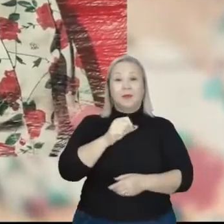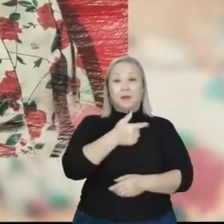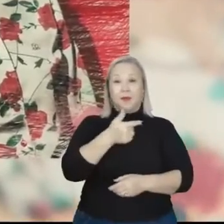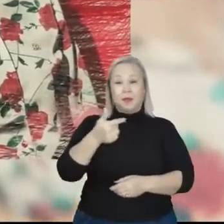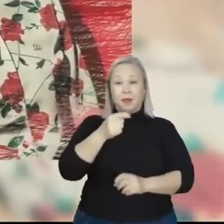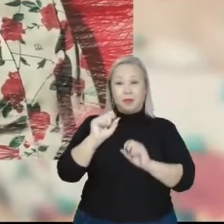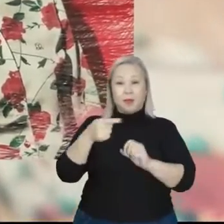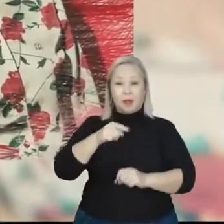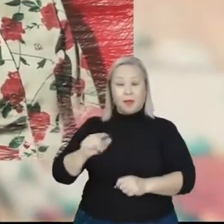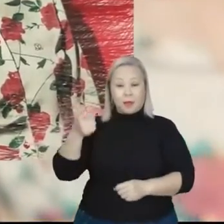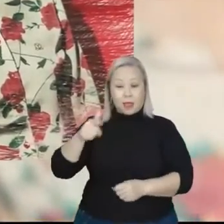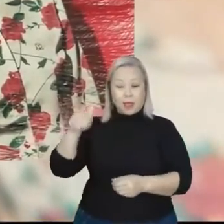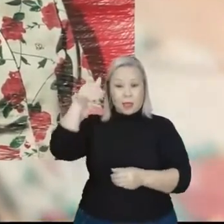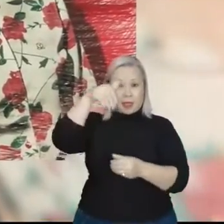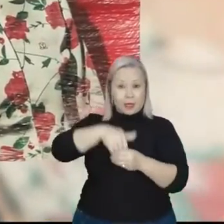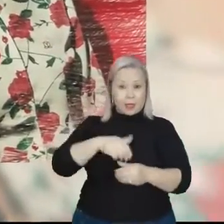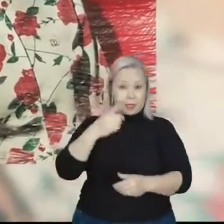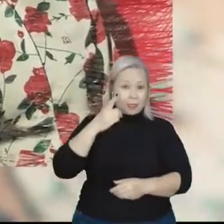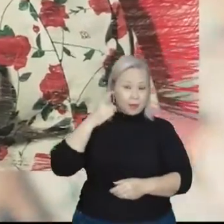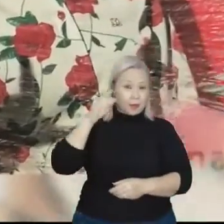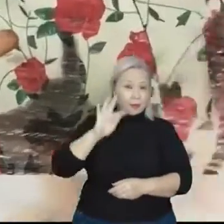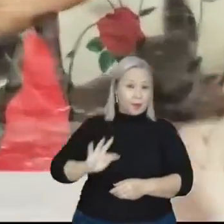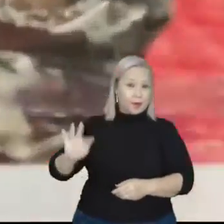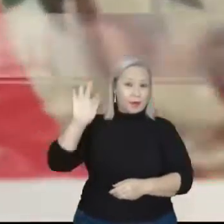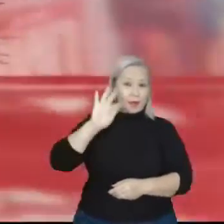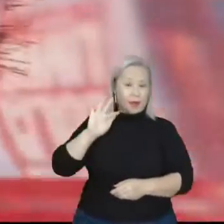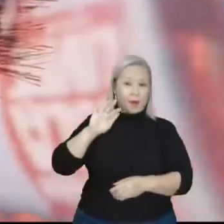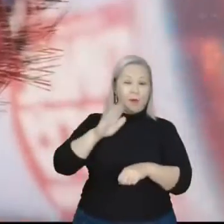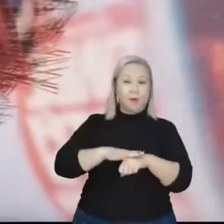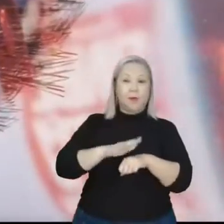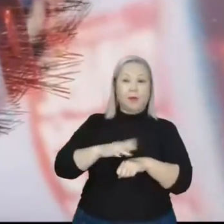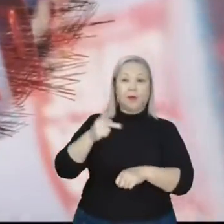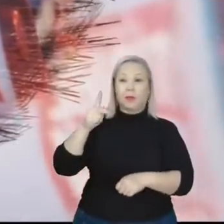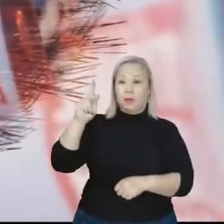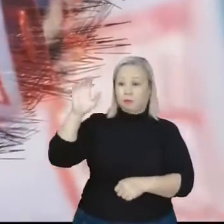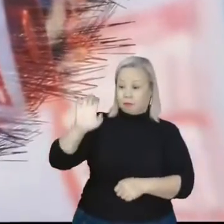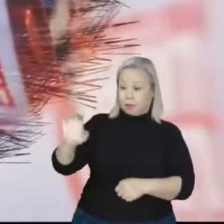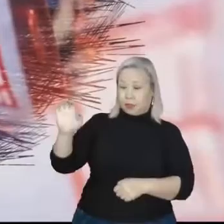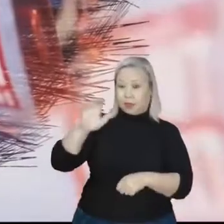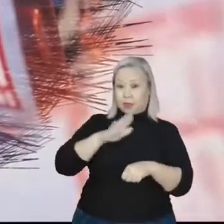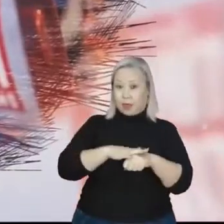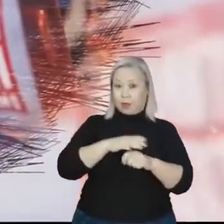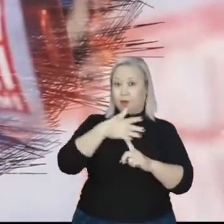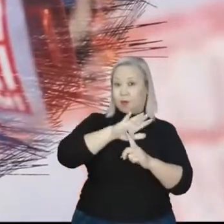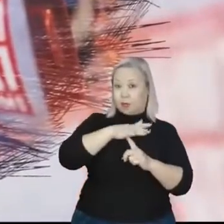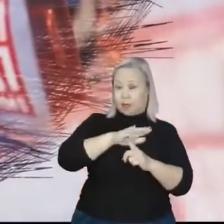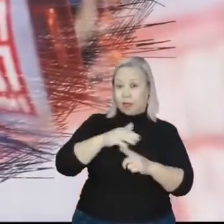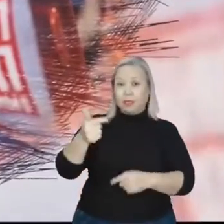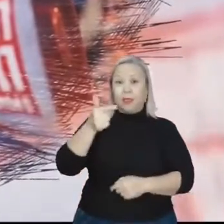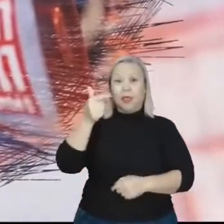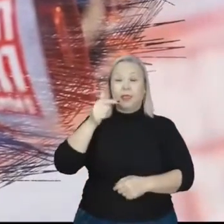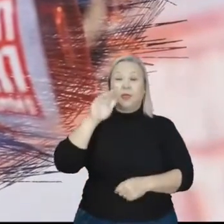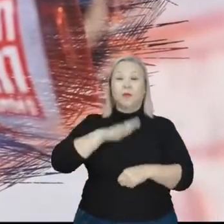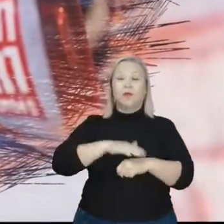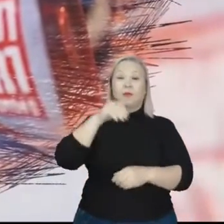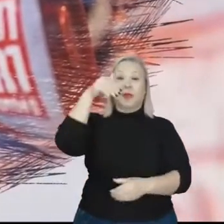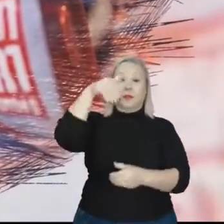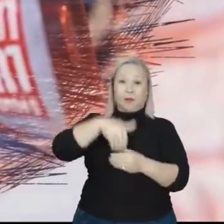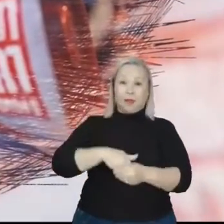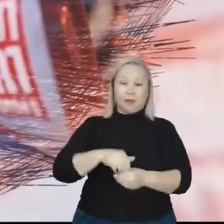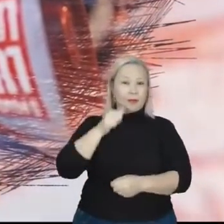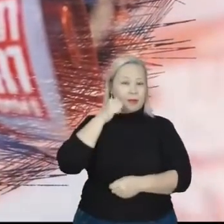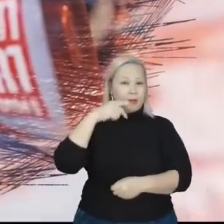2022, ela foi reeleita deputada federal pelo seu estado, sendo a segunda mais votada. São as mulheres do PT fazendo